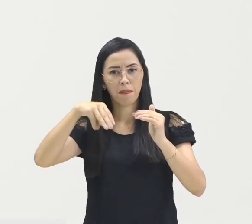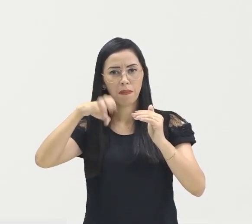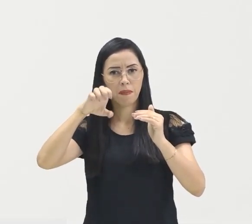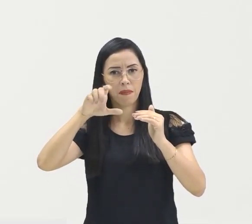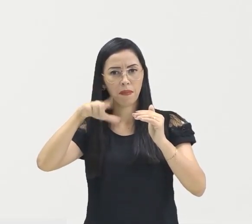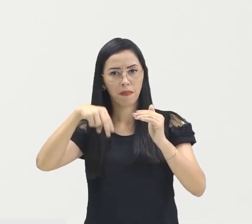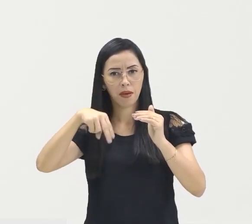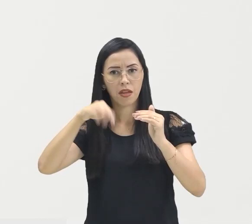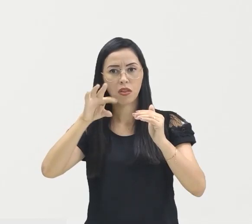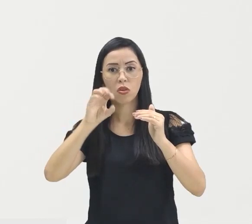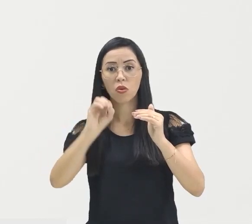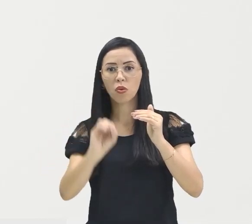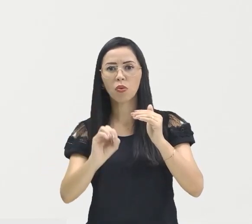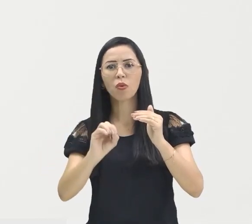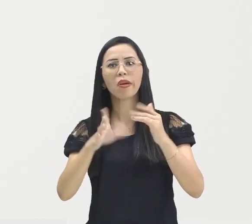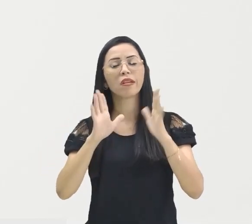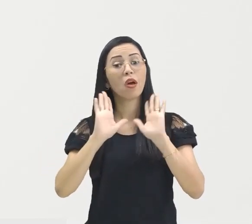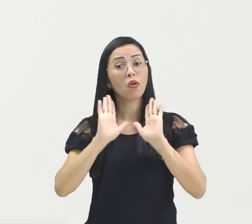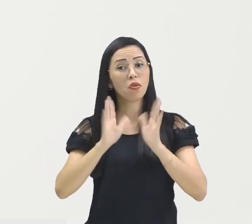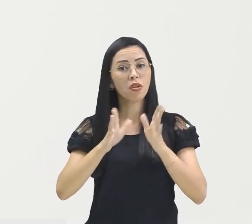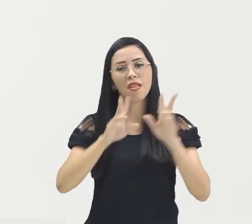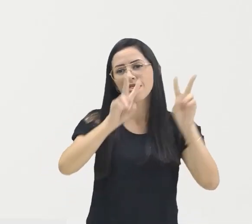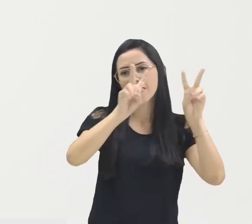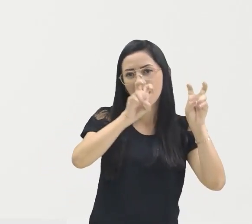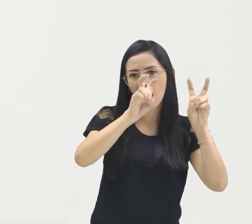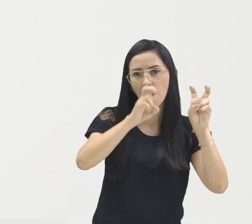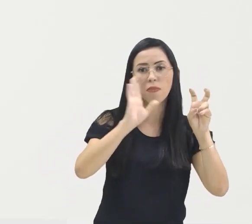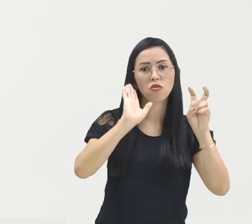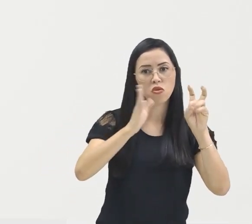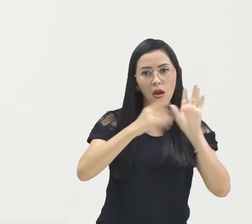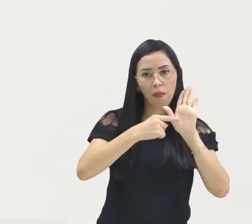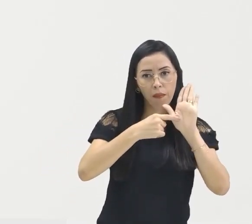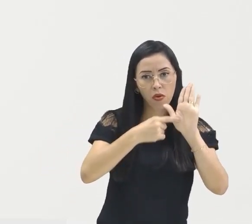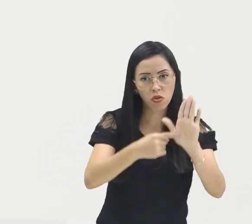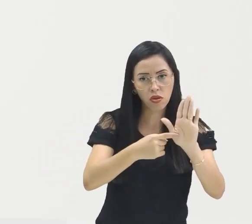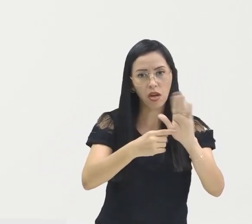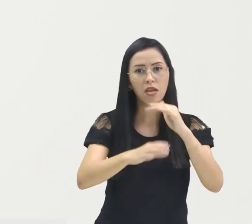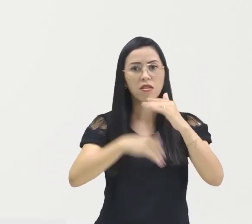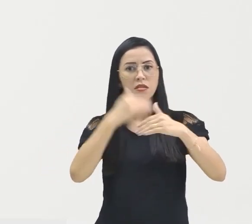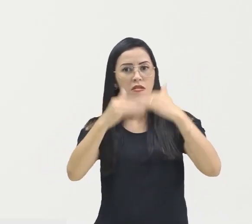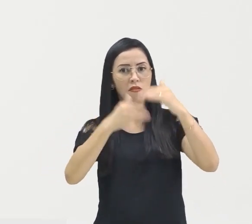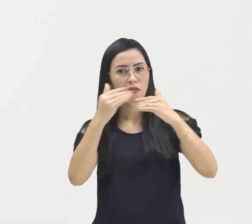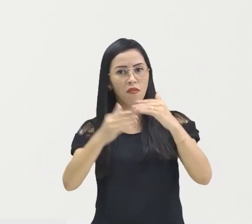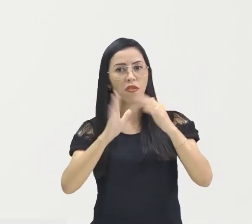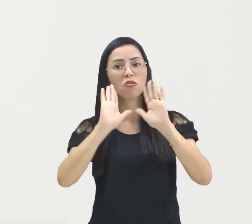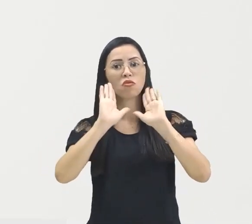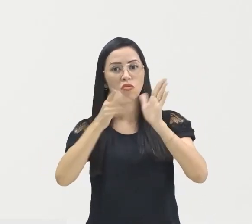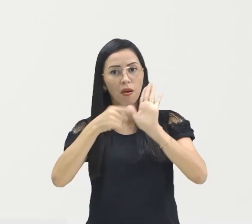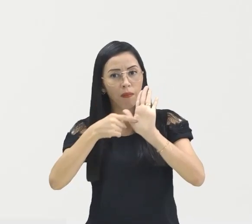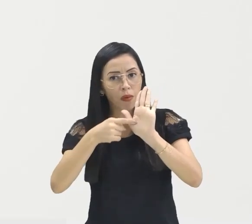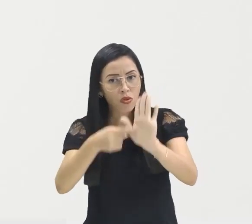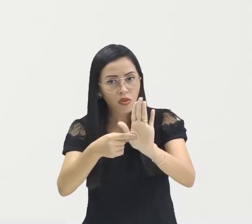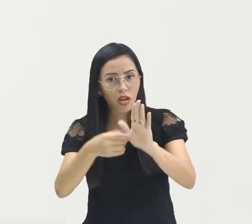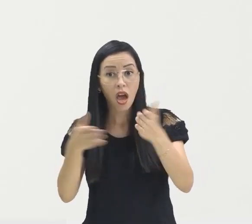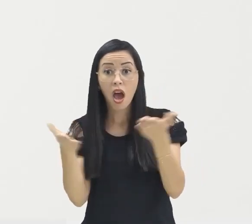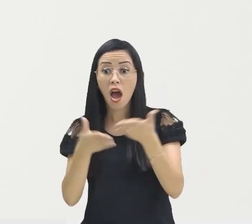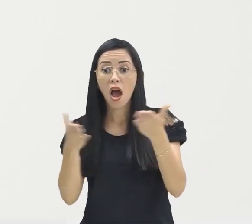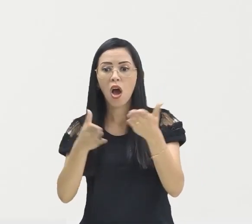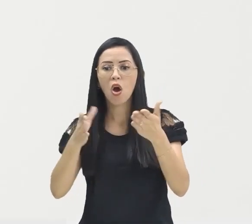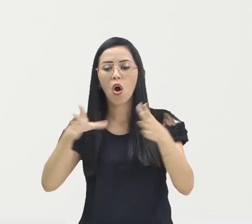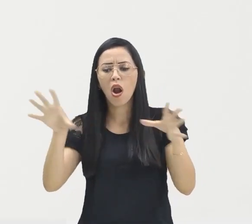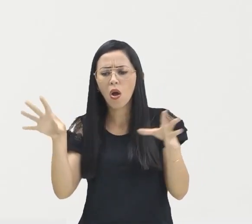Já foi apresentado o tema, lá no primeiro parágrafo, desenvolvido. Agora a gente tem que fechar toda a nossa ideia do texto.